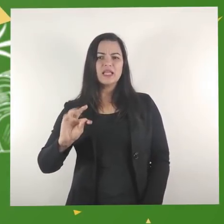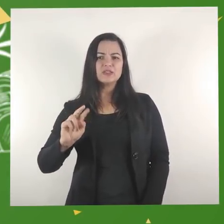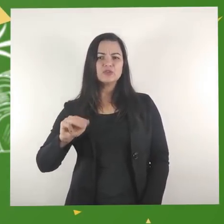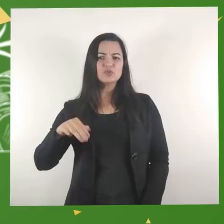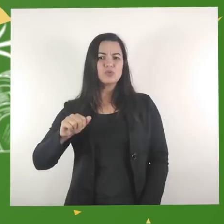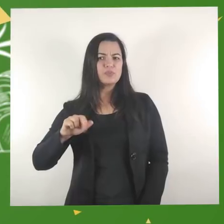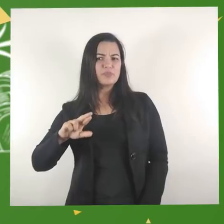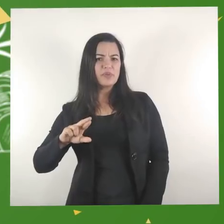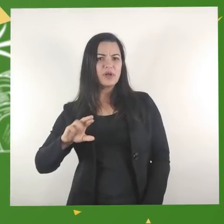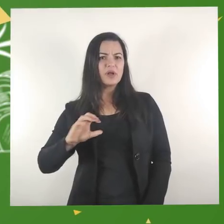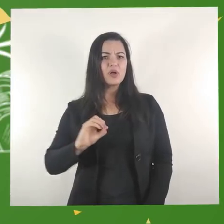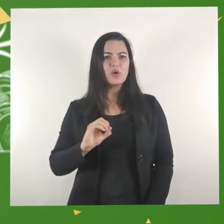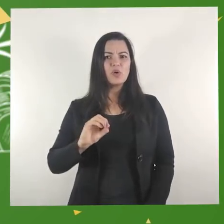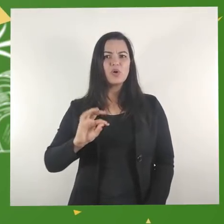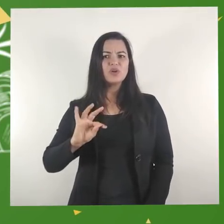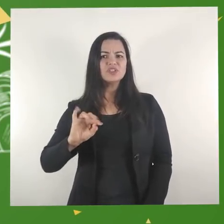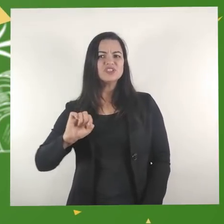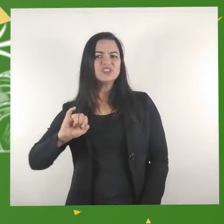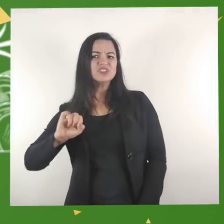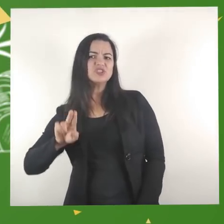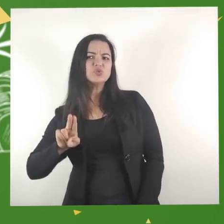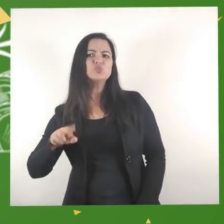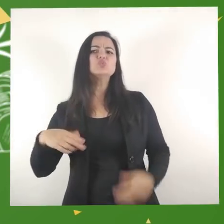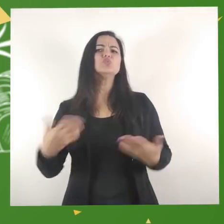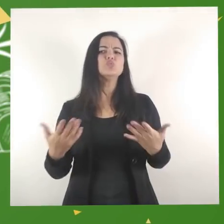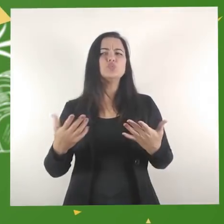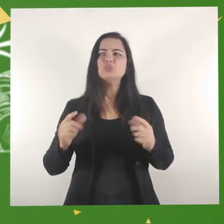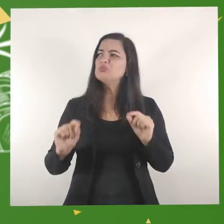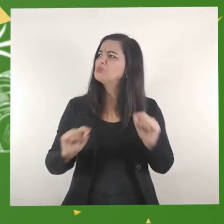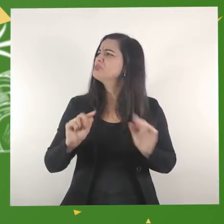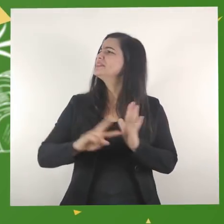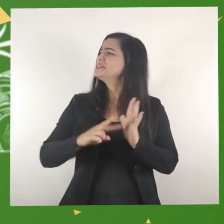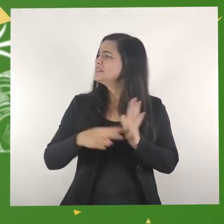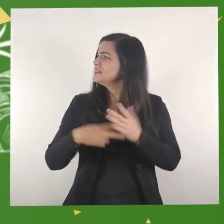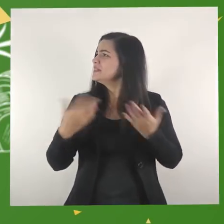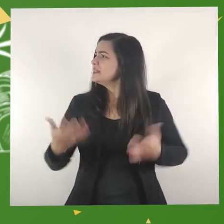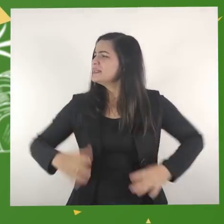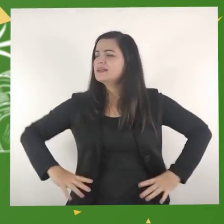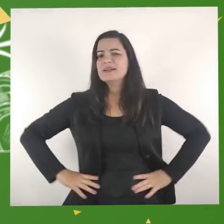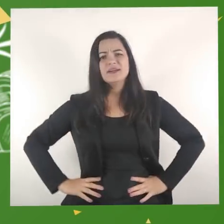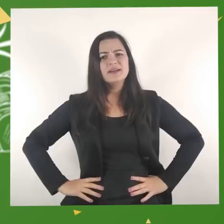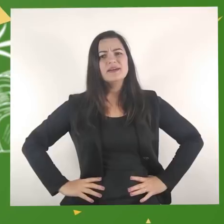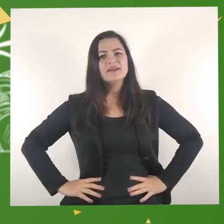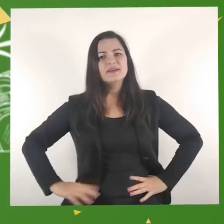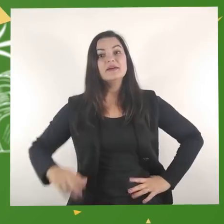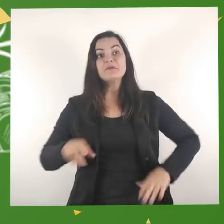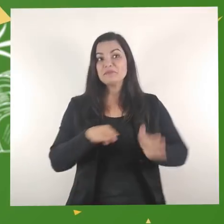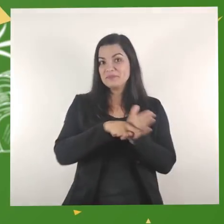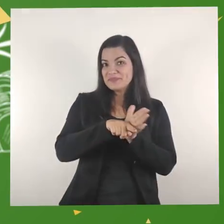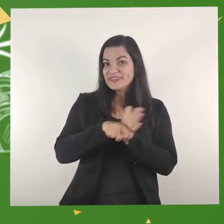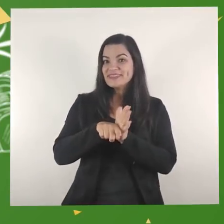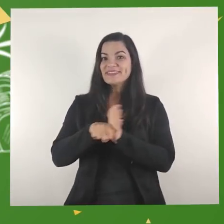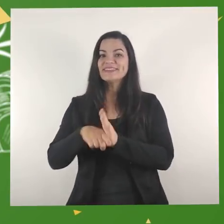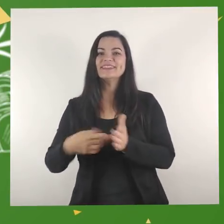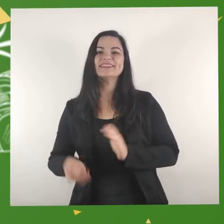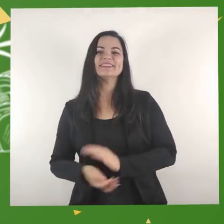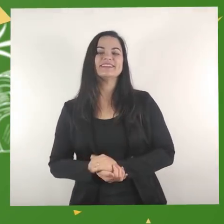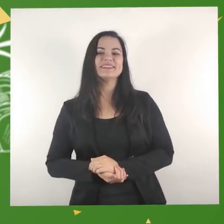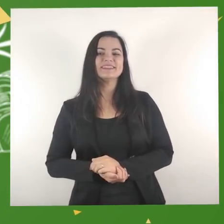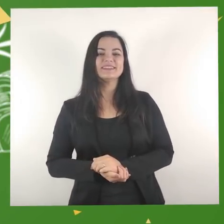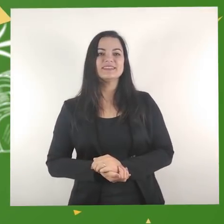o tio. O que eles querem dizer com estumar o tio? Pesquisem